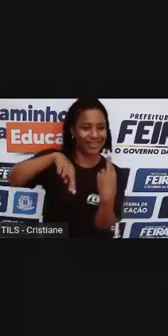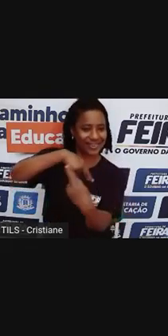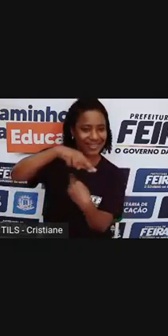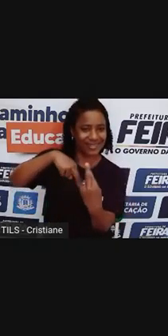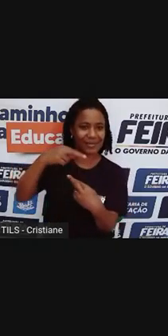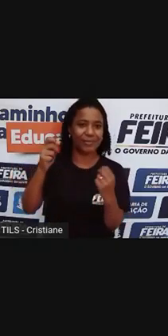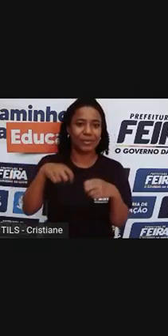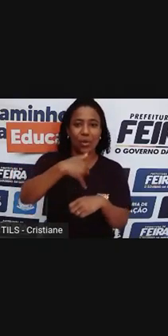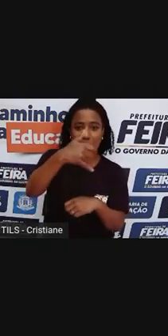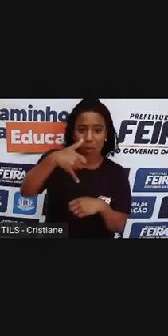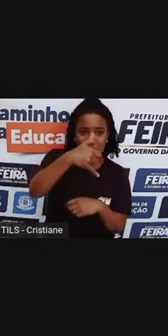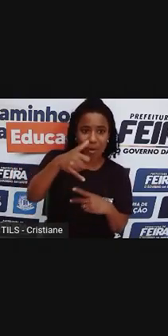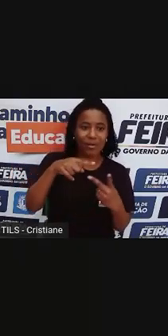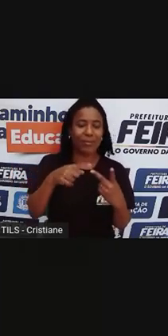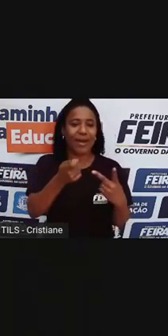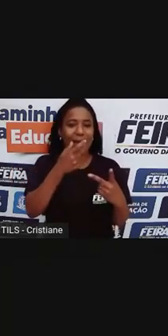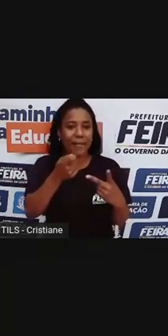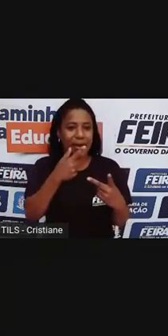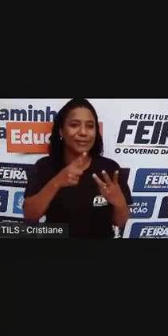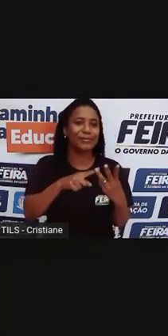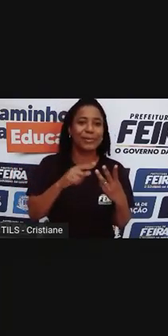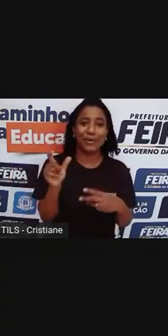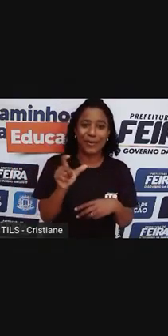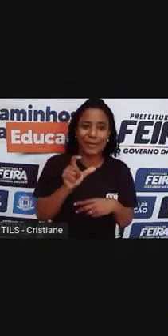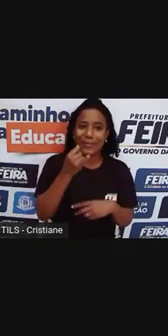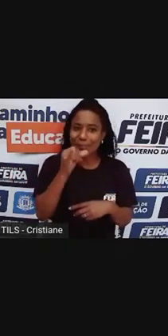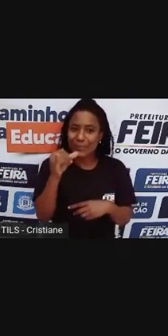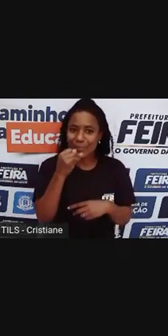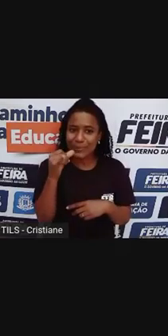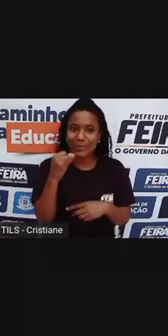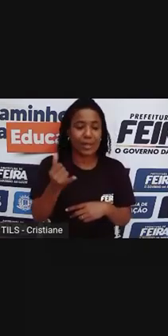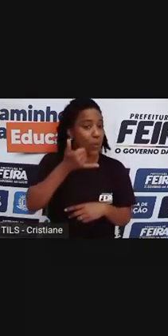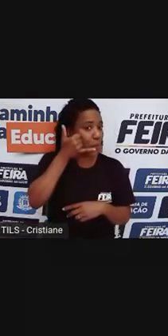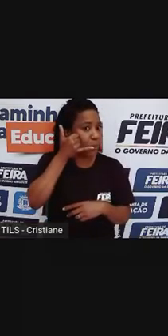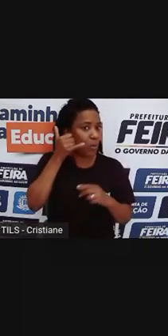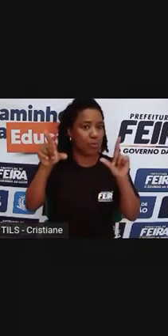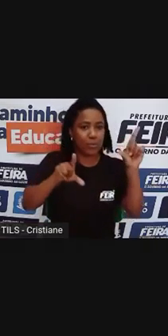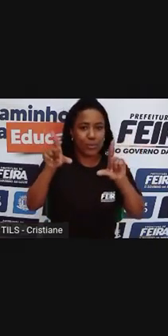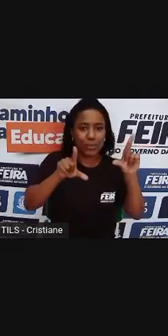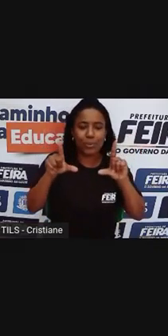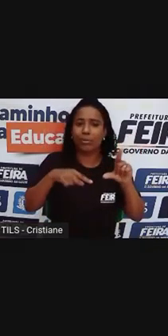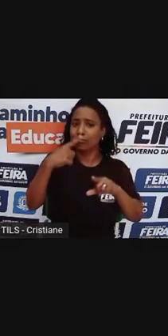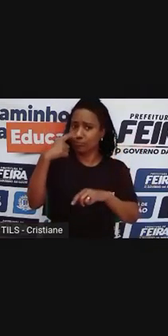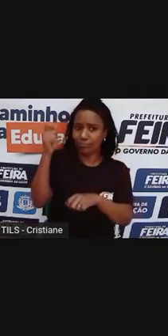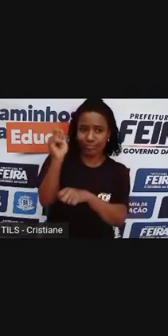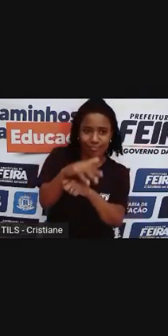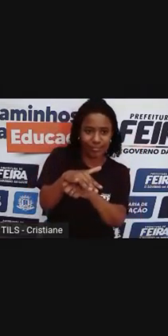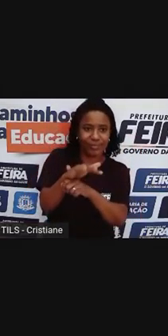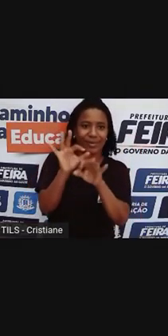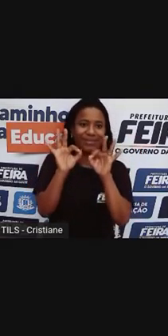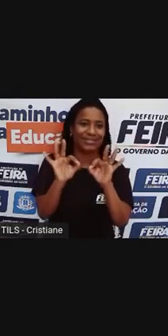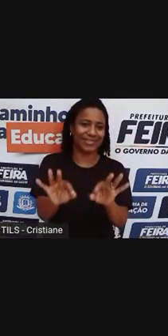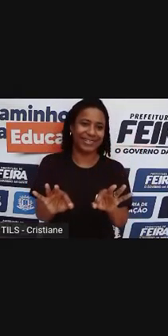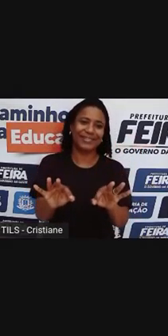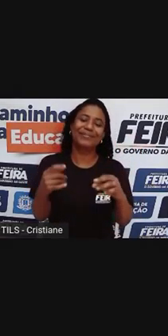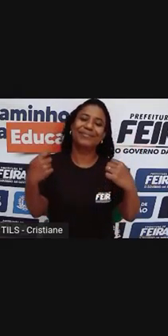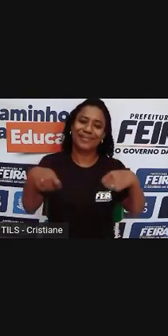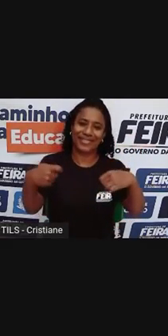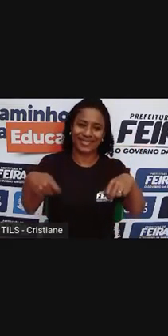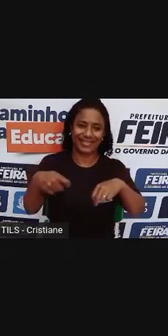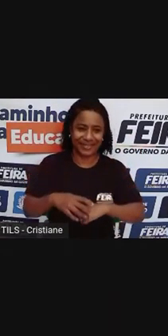cozinha, medicamentos, pilhas e aparelhos eletrônicos têm locais específicos de descarte e serão reciclados cada um de maneira